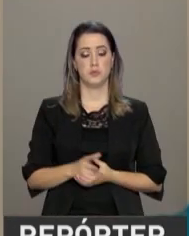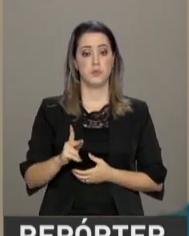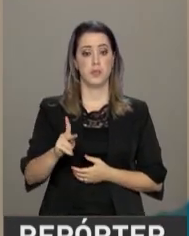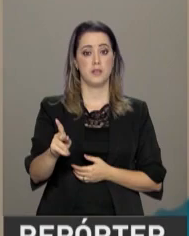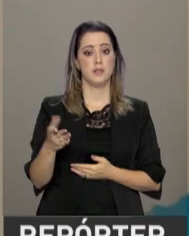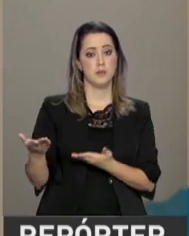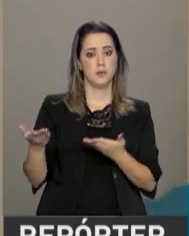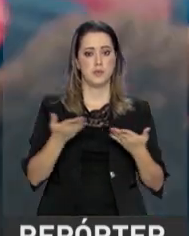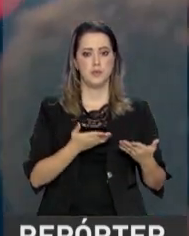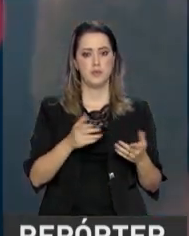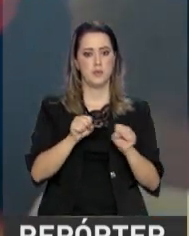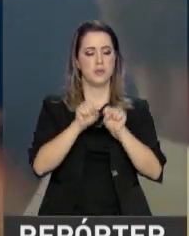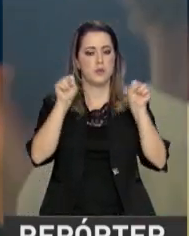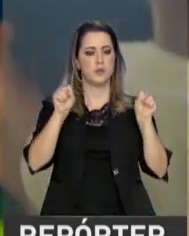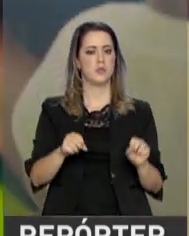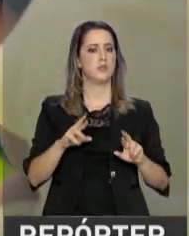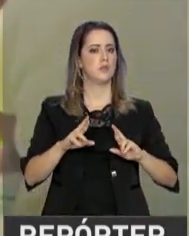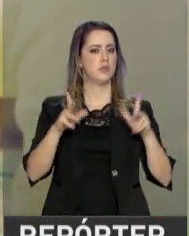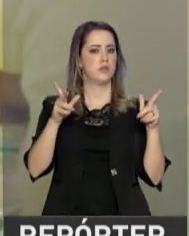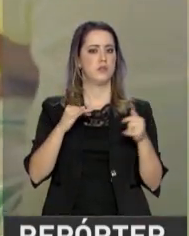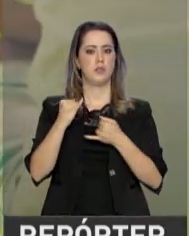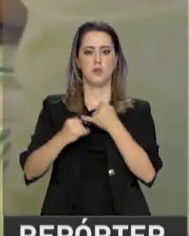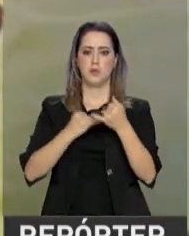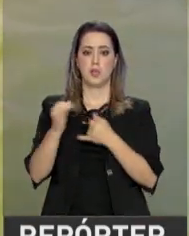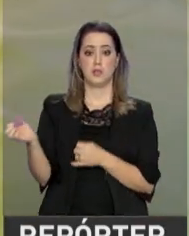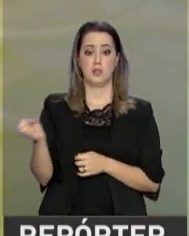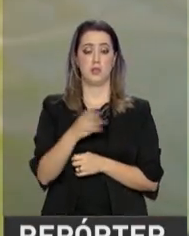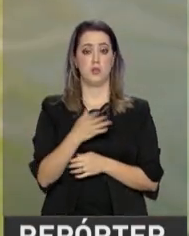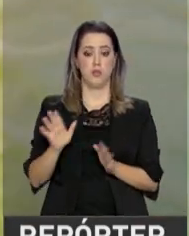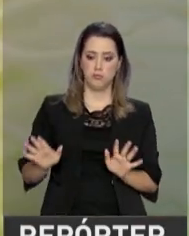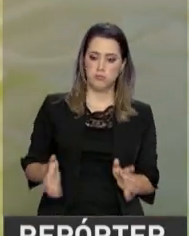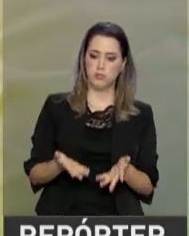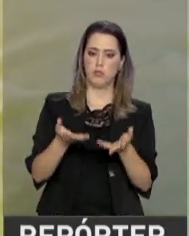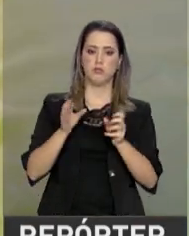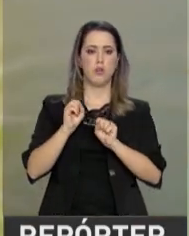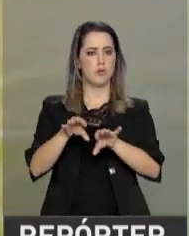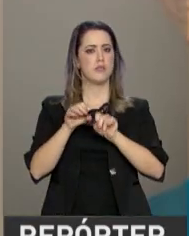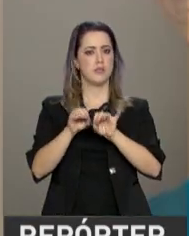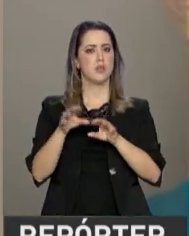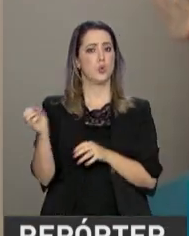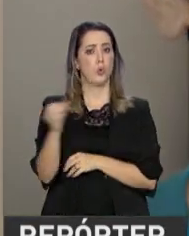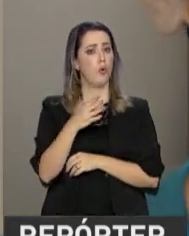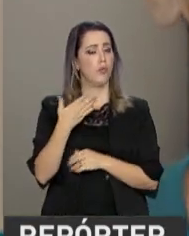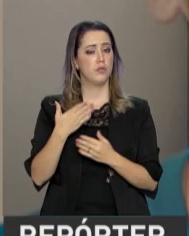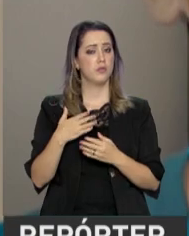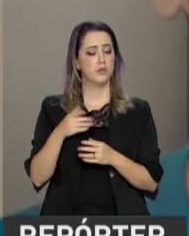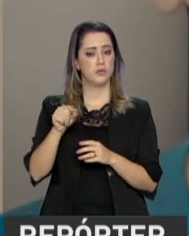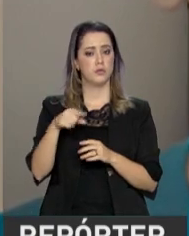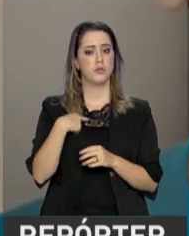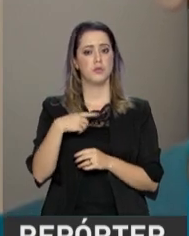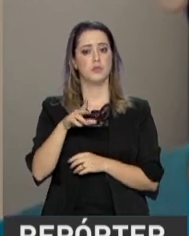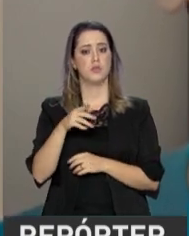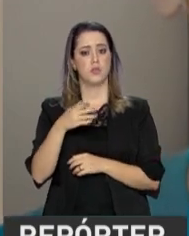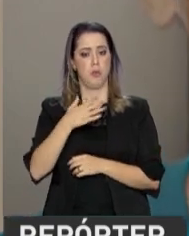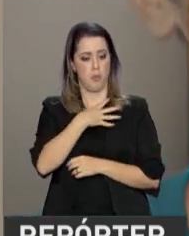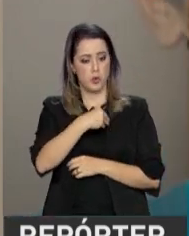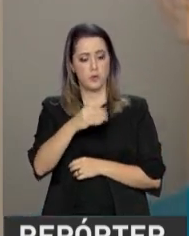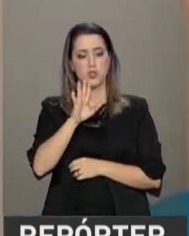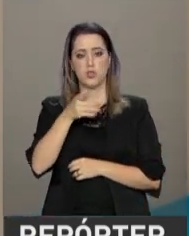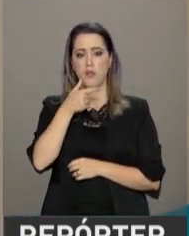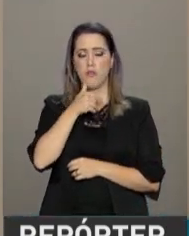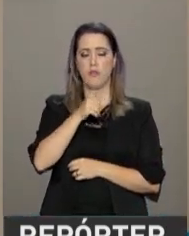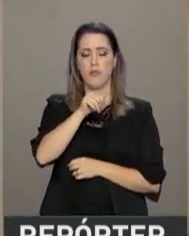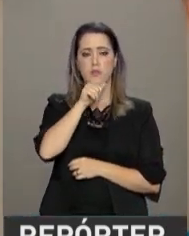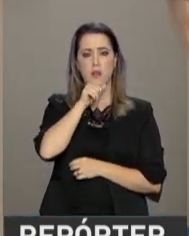ela é um sistema diferente é uma brincadeira é um ensino diferente qatar pode nos meninos a chamada de tia basta na